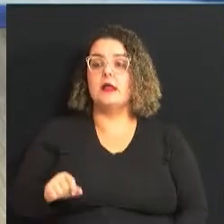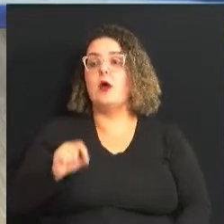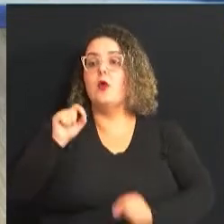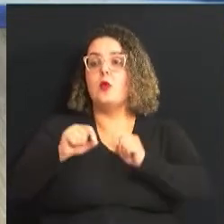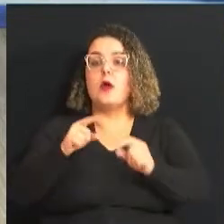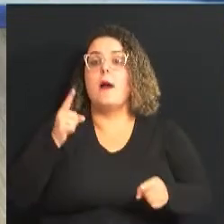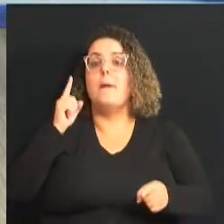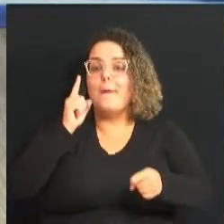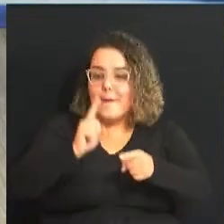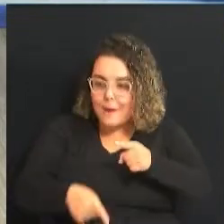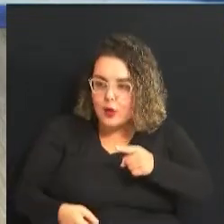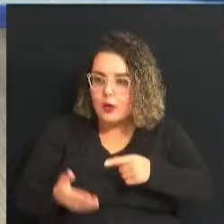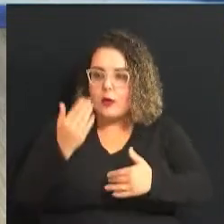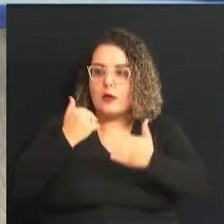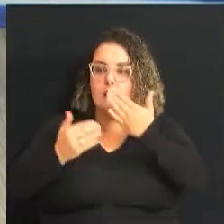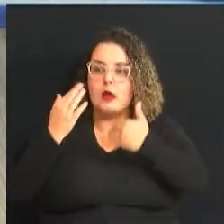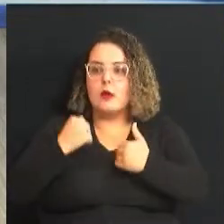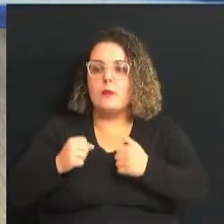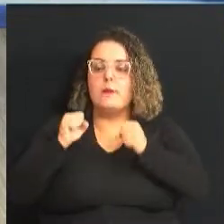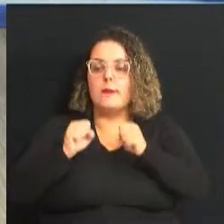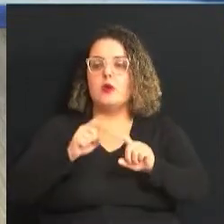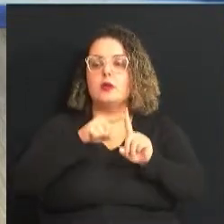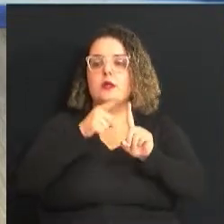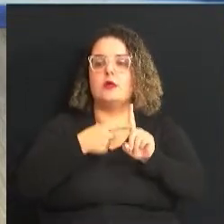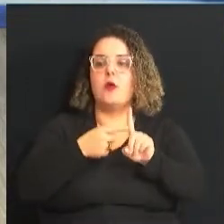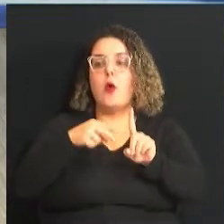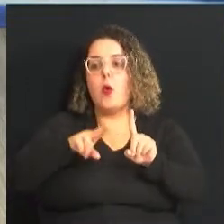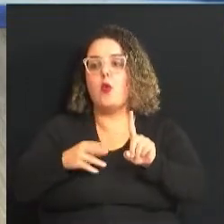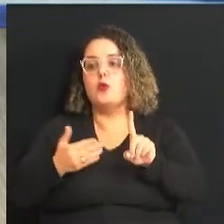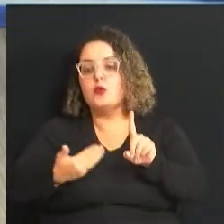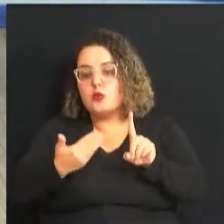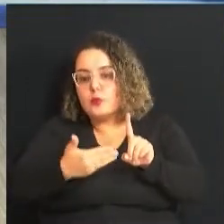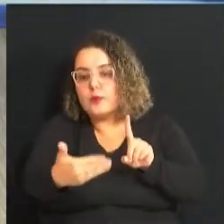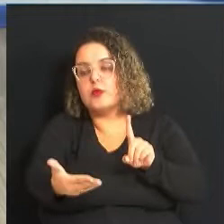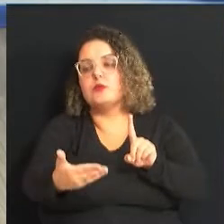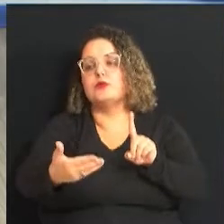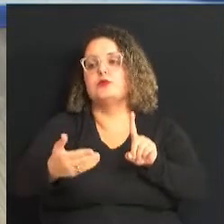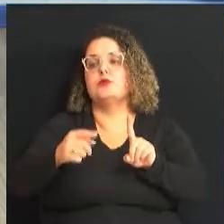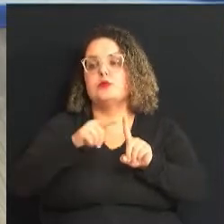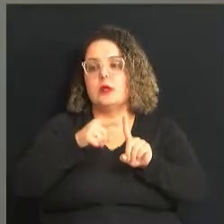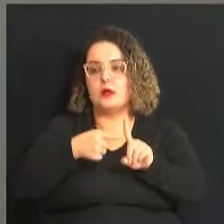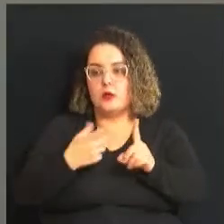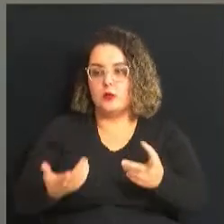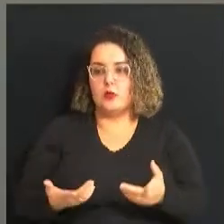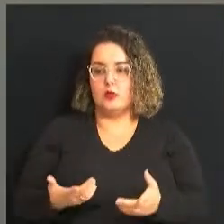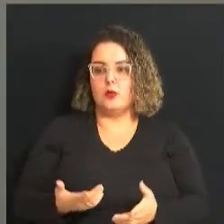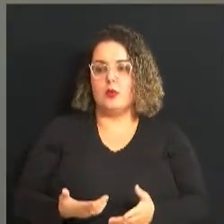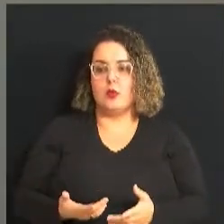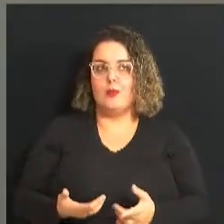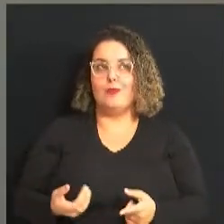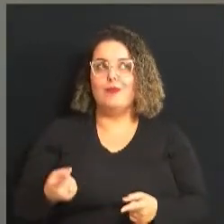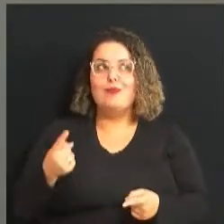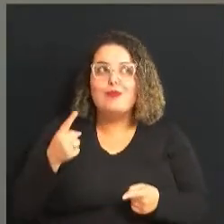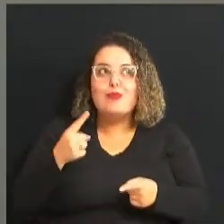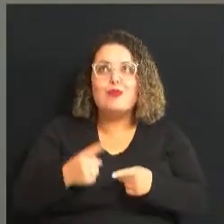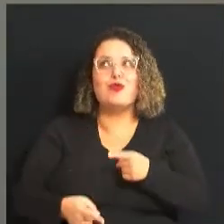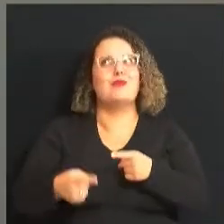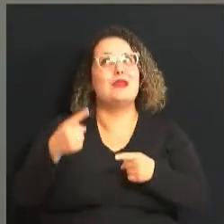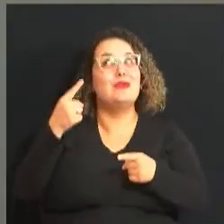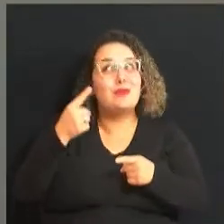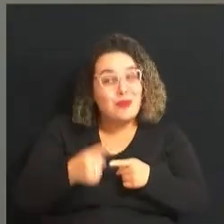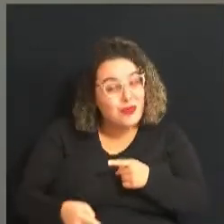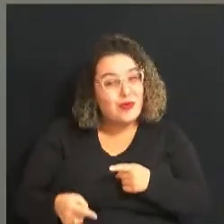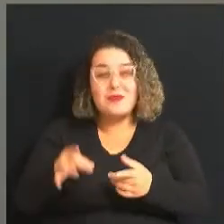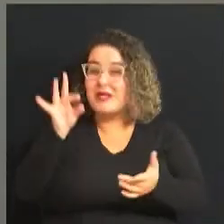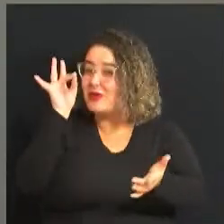comer para engravidar aí ou durante a gravidez? Olha, Olha, o proibido, proibido mesmo,